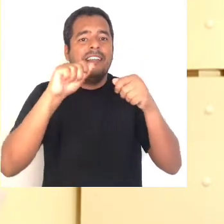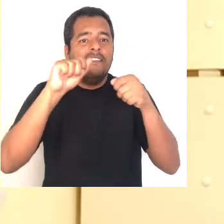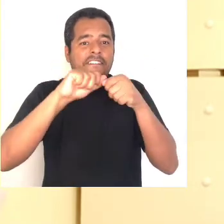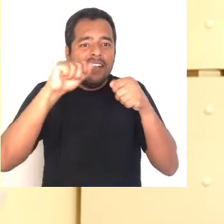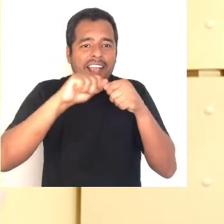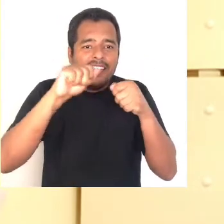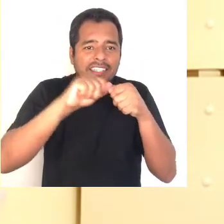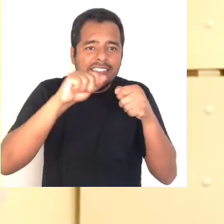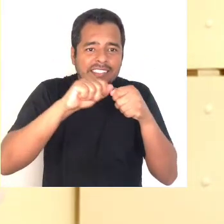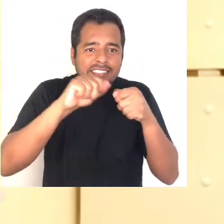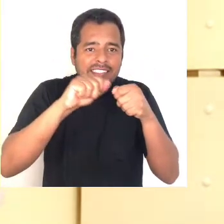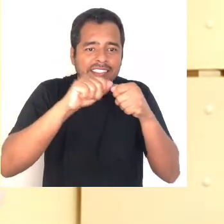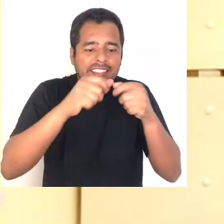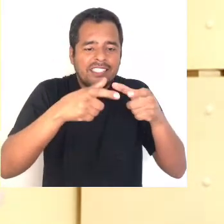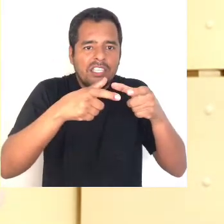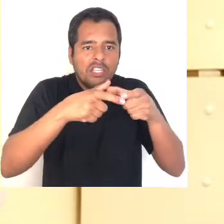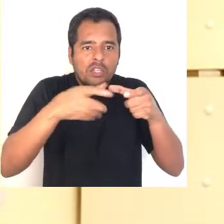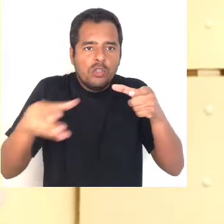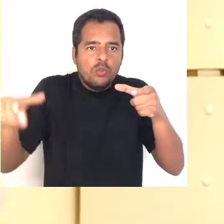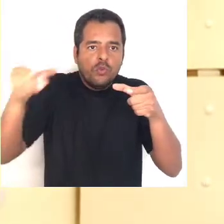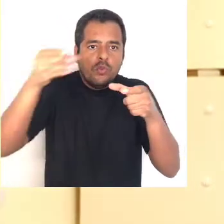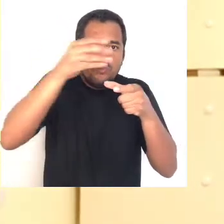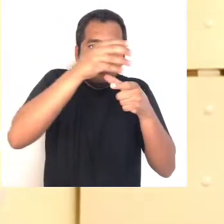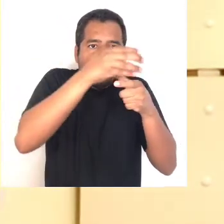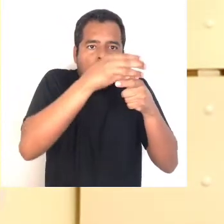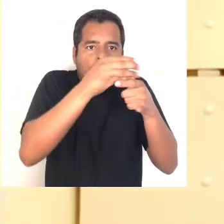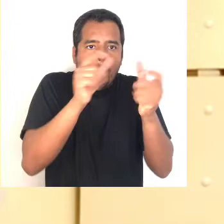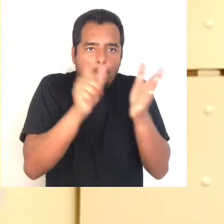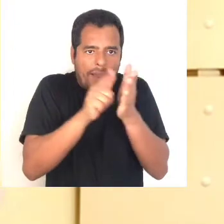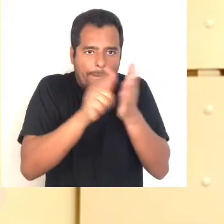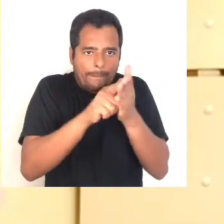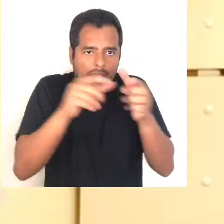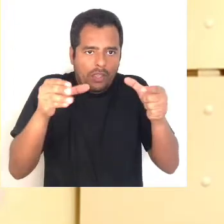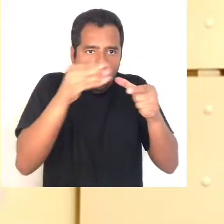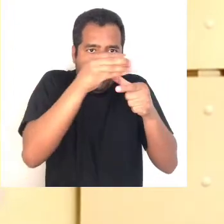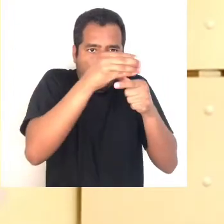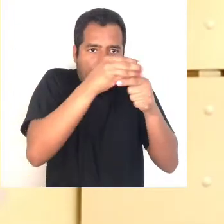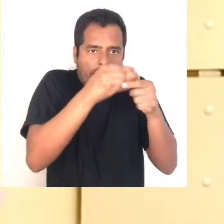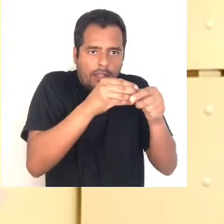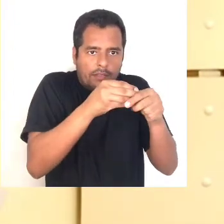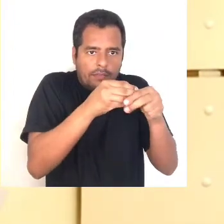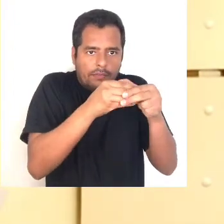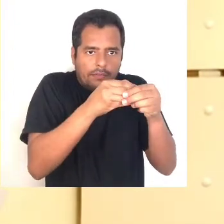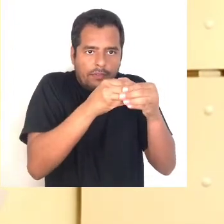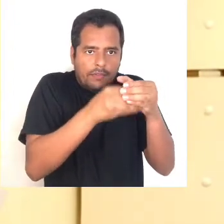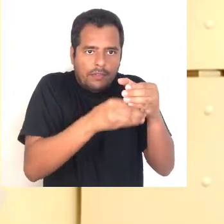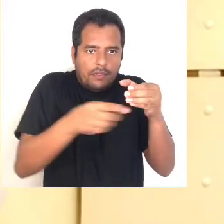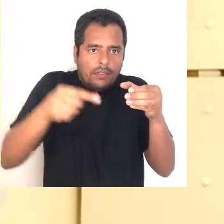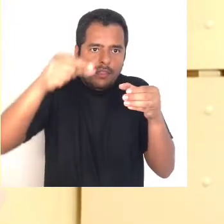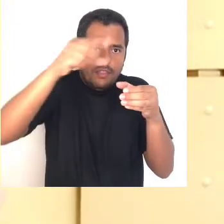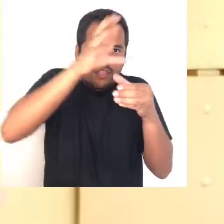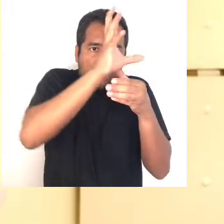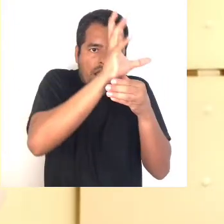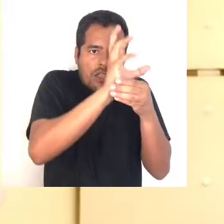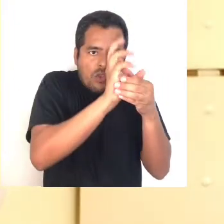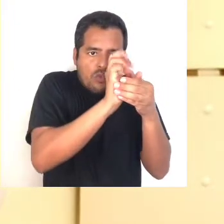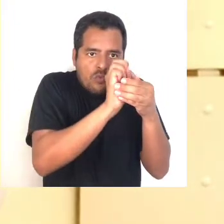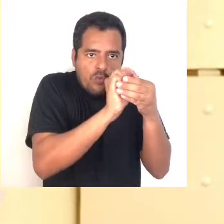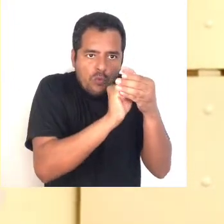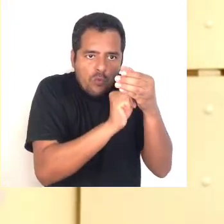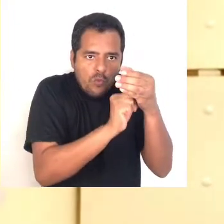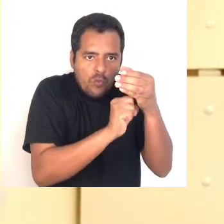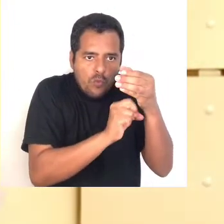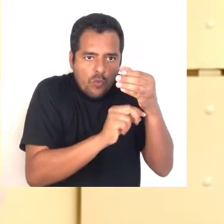elas fiquem retidas aí no papel de filtro. Então, eu vou fazer uma filtração simples aqui, ó. Então, eu vou colocar o papel aqui,